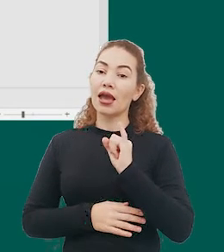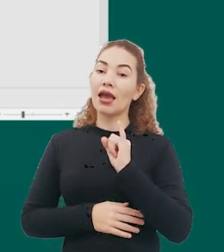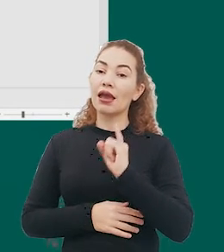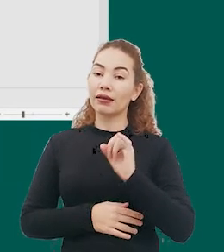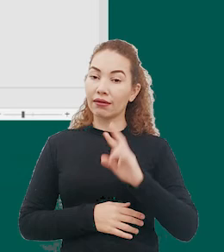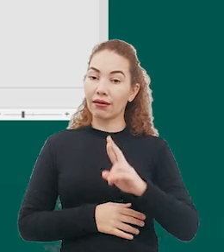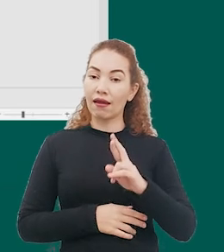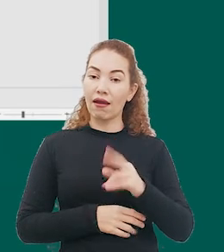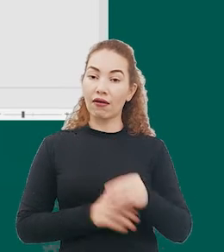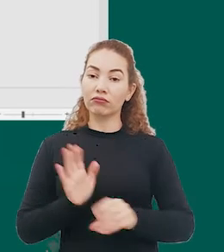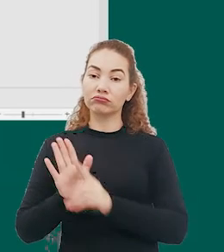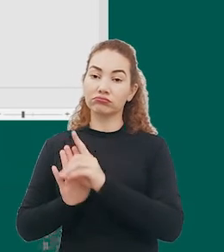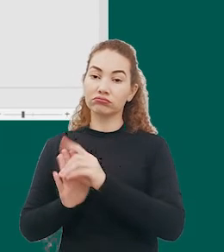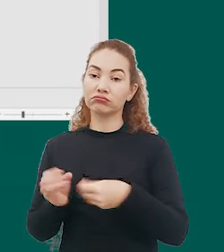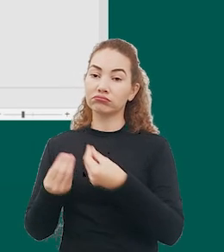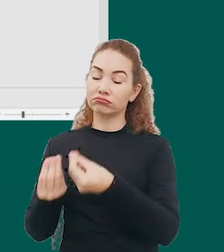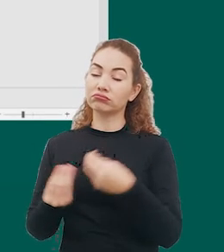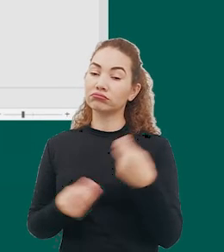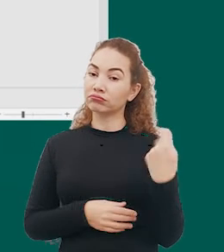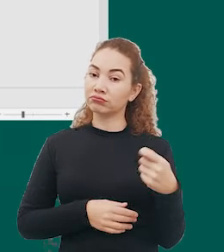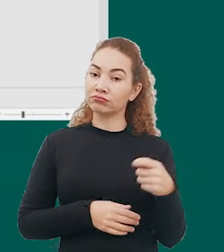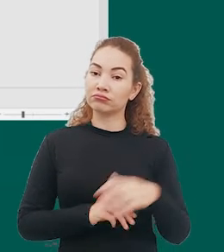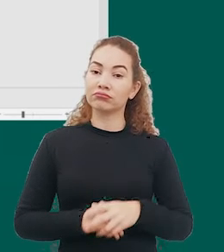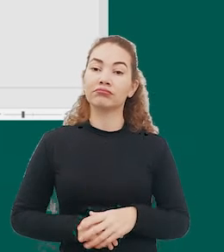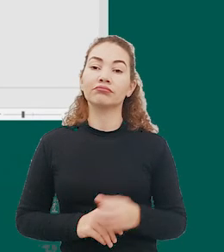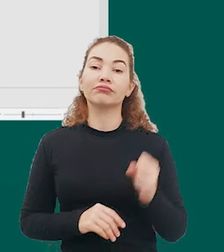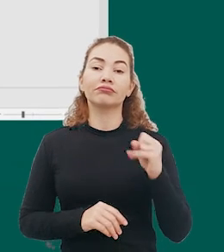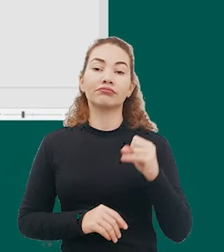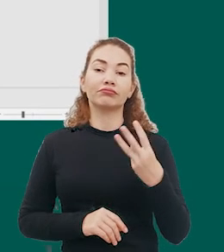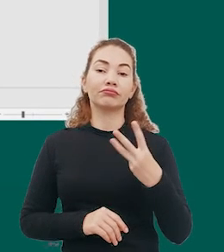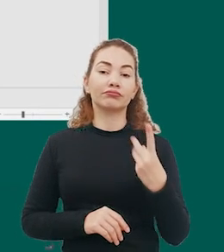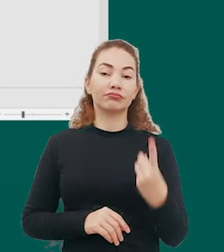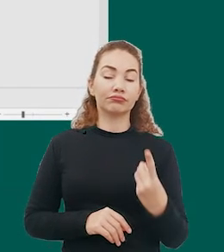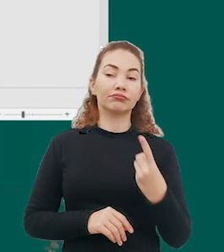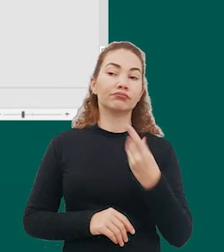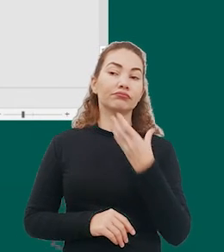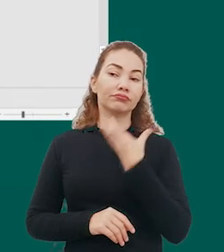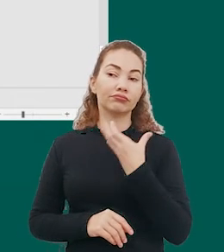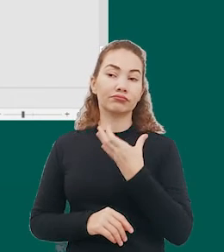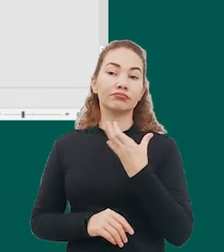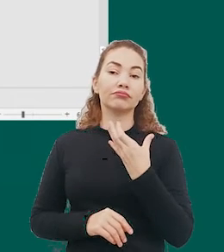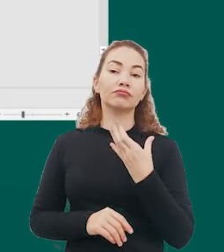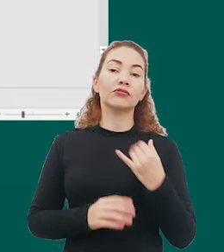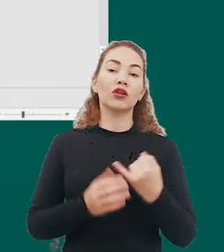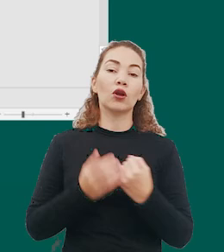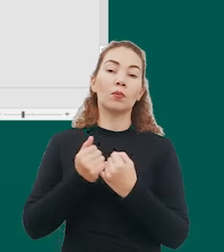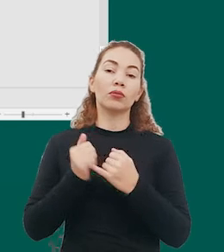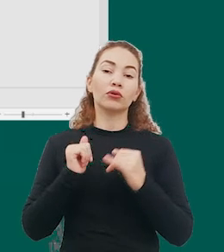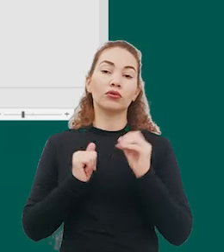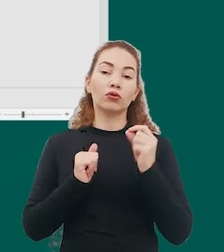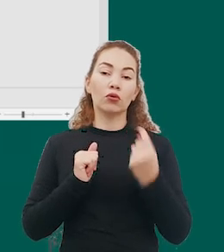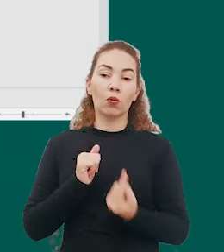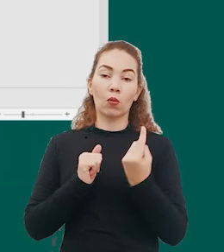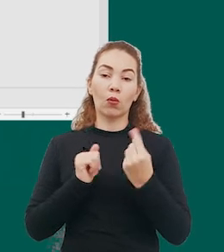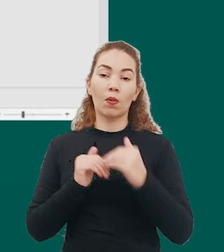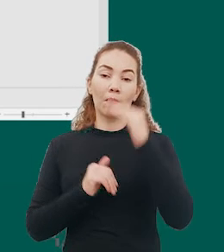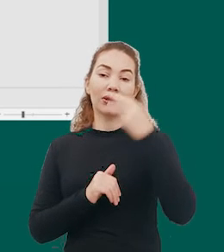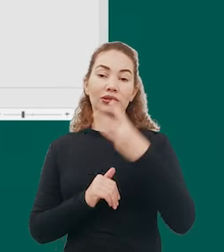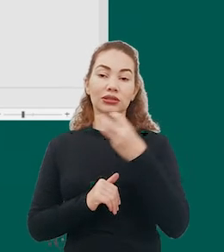certo? Se em 31/12 o patrimônio individual for superior a R$ 300